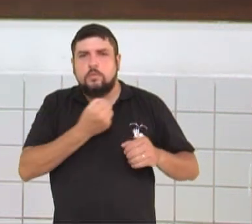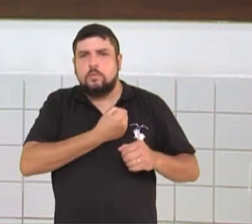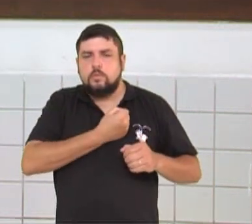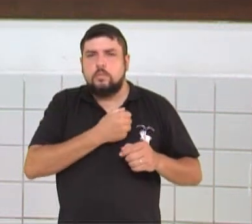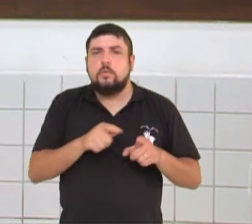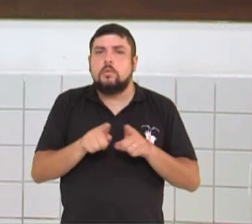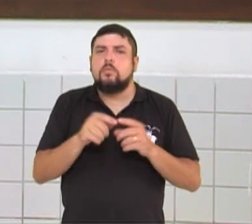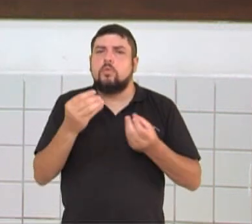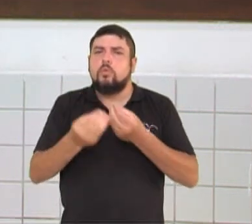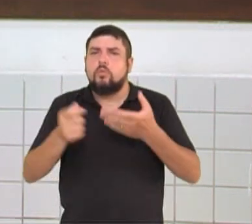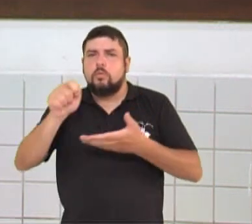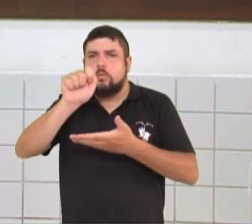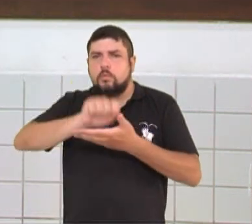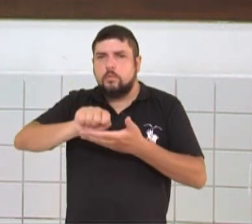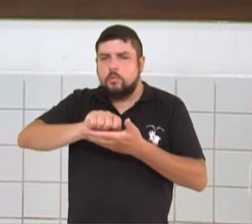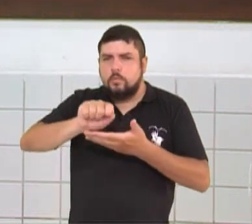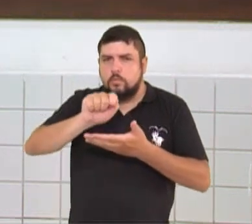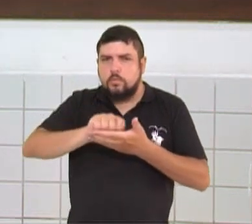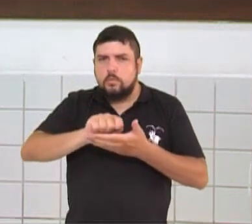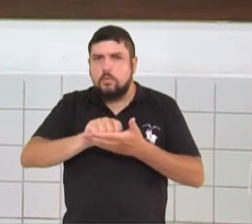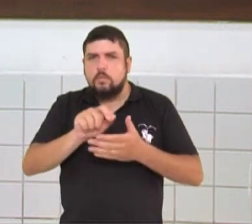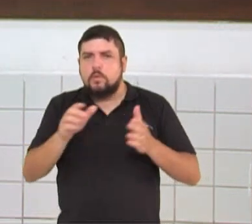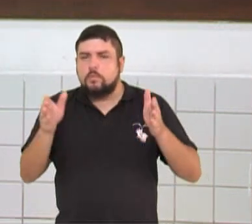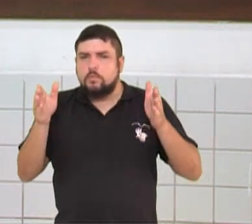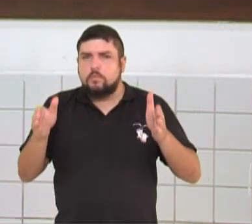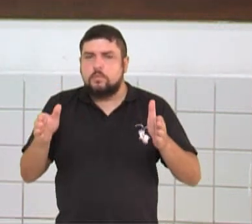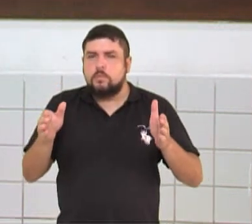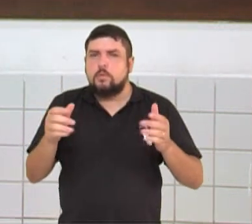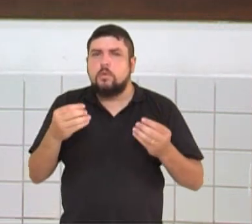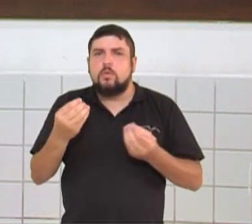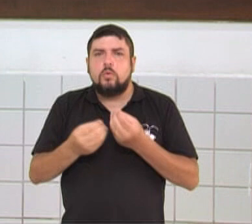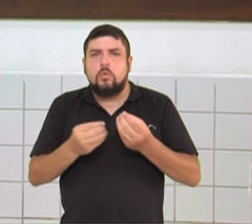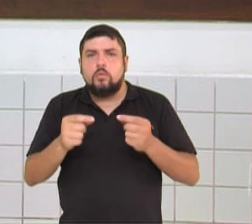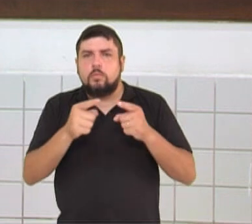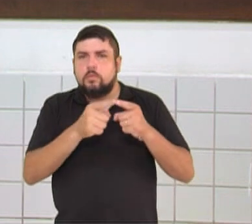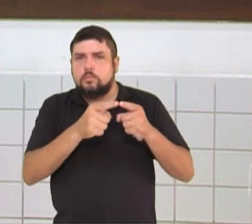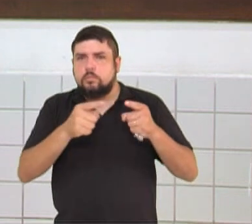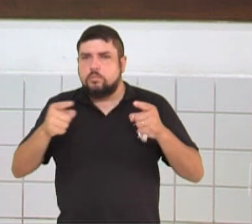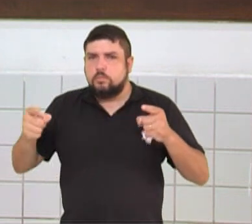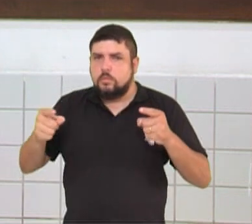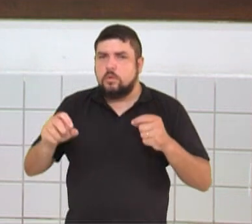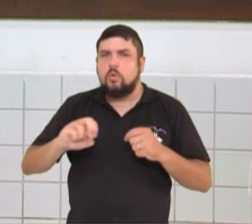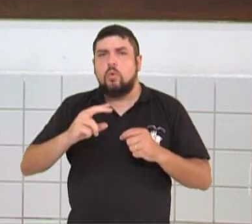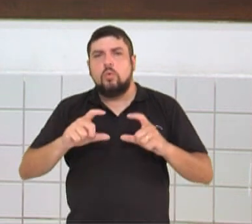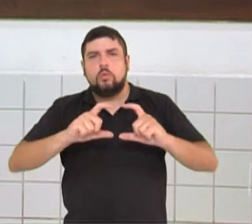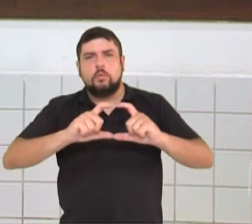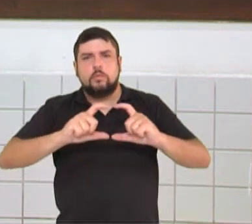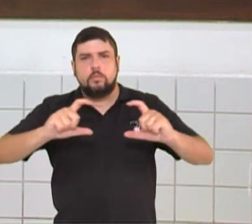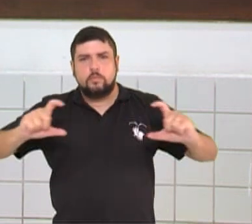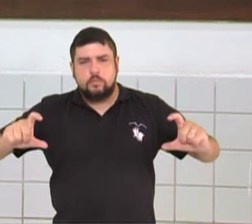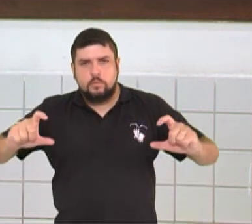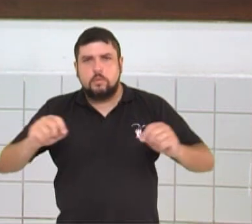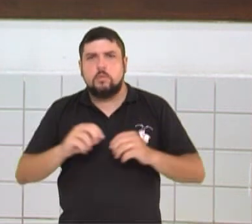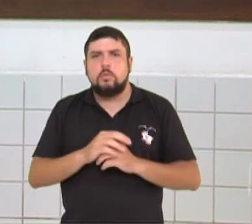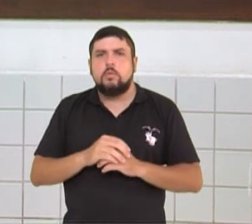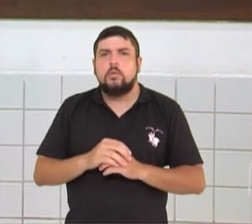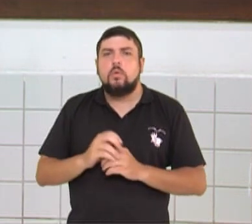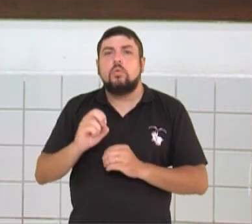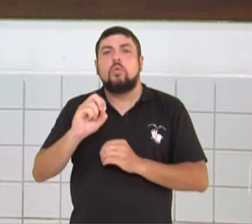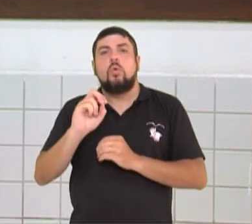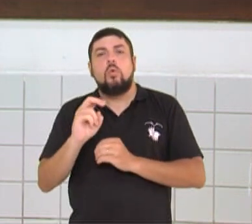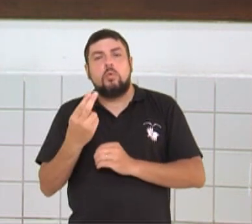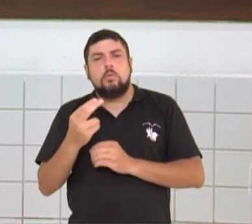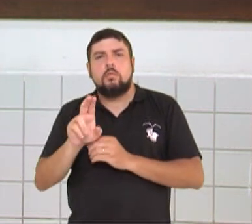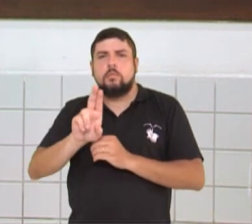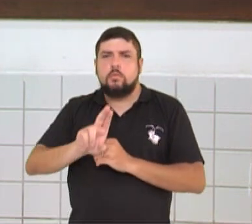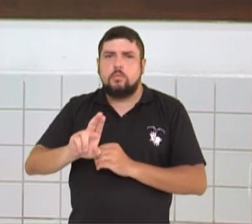a representação dos intervalos numéricos através de uma reta, através de compreensão dos seus elementos ou